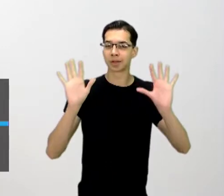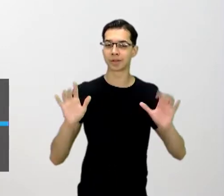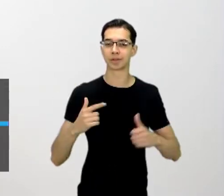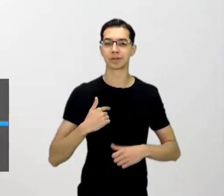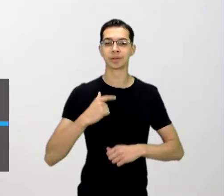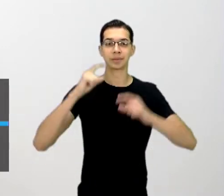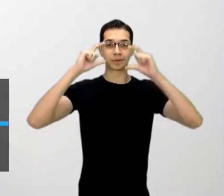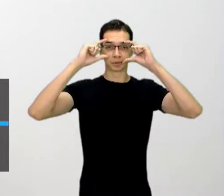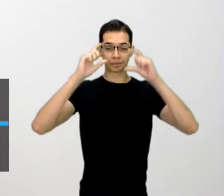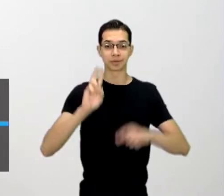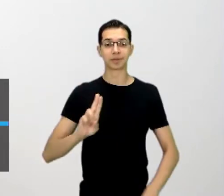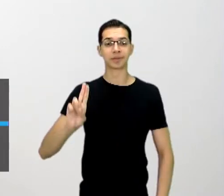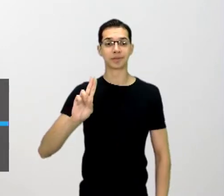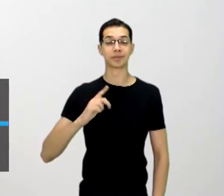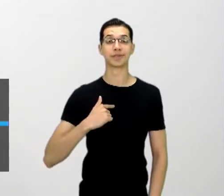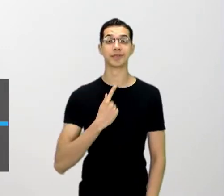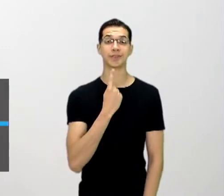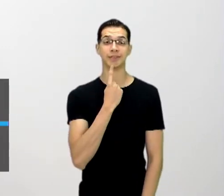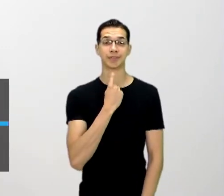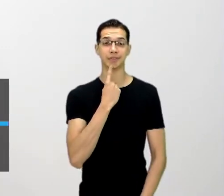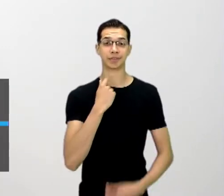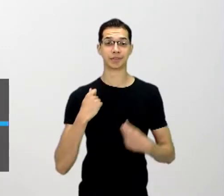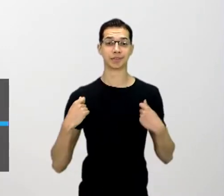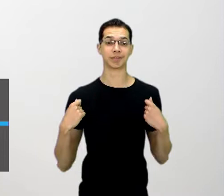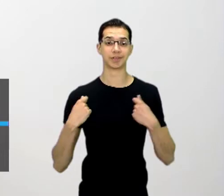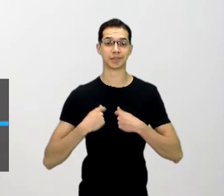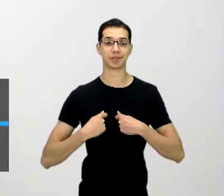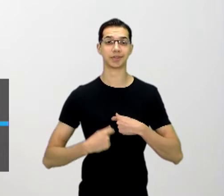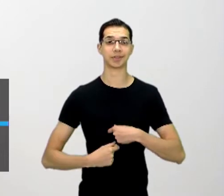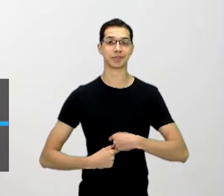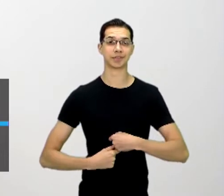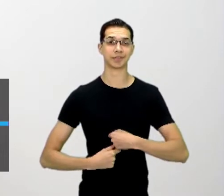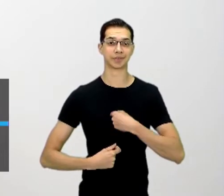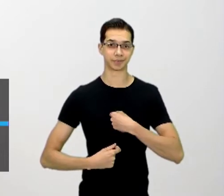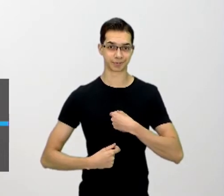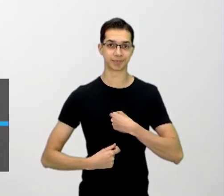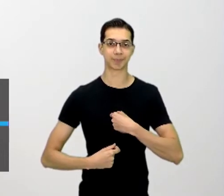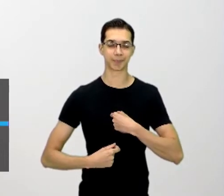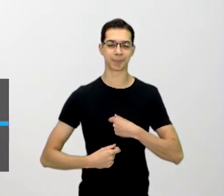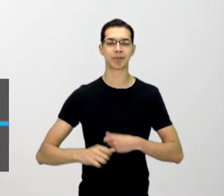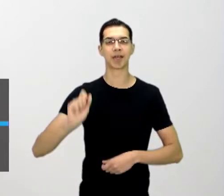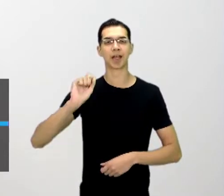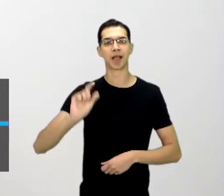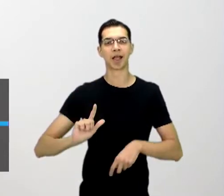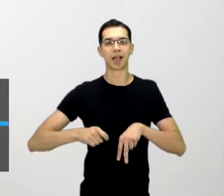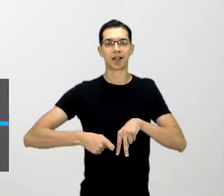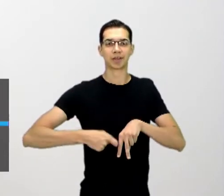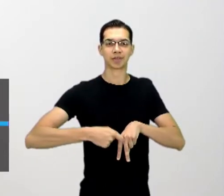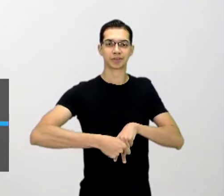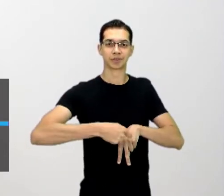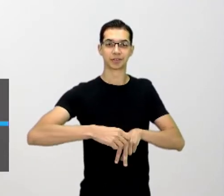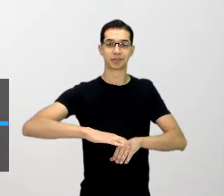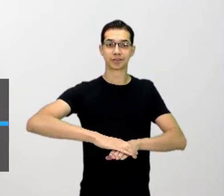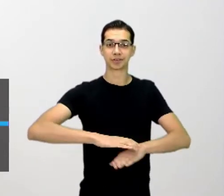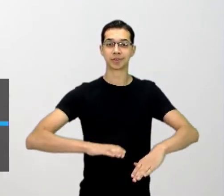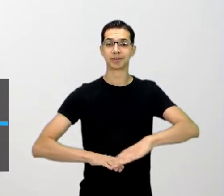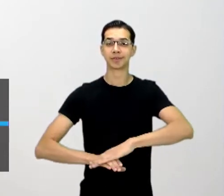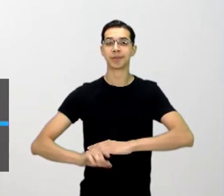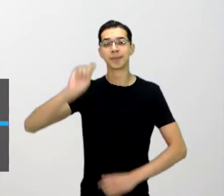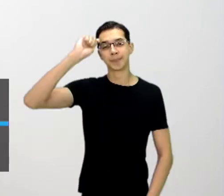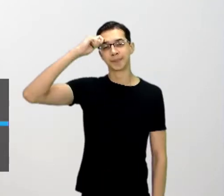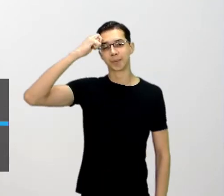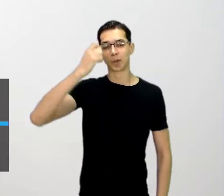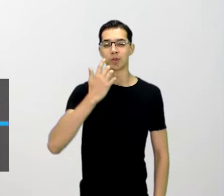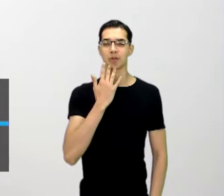uma calça azul e um tênis preto, né? Então aí, gente, para vocês, né, a minha descrição, para